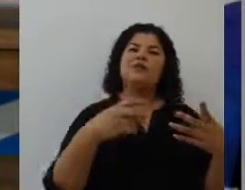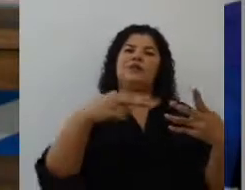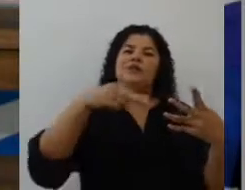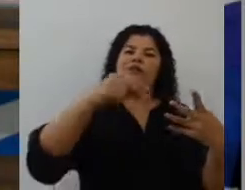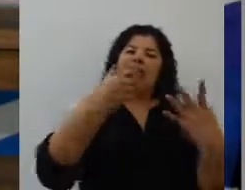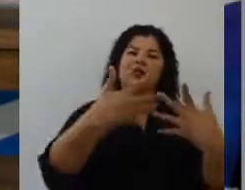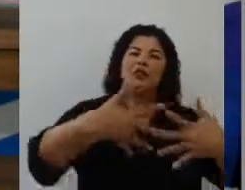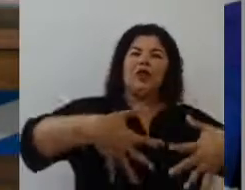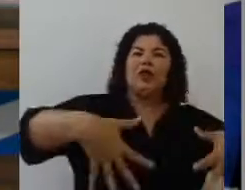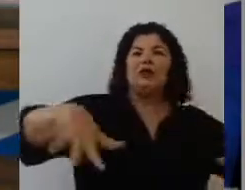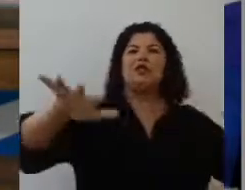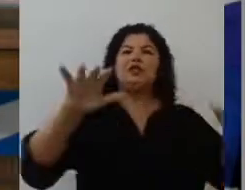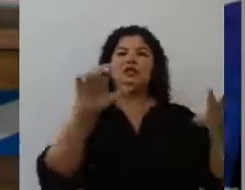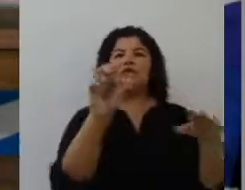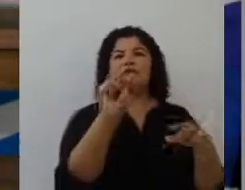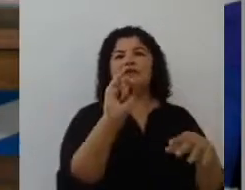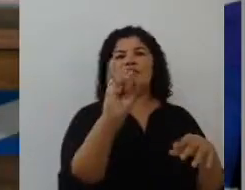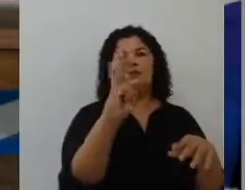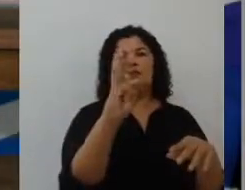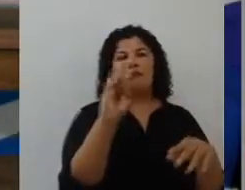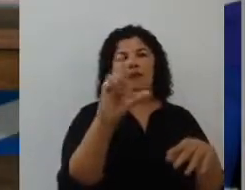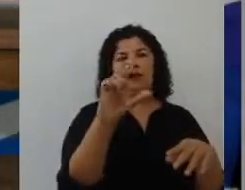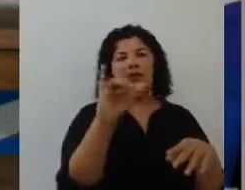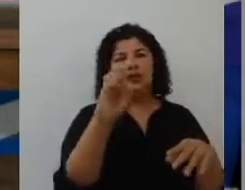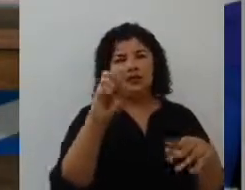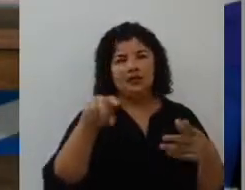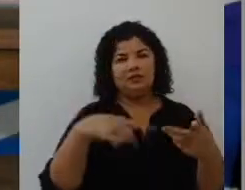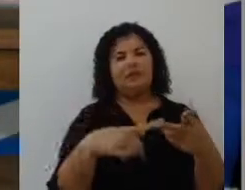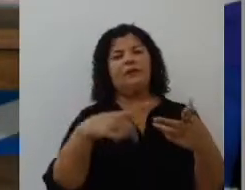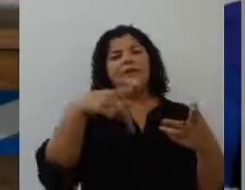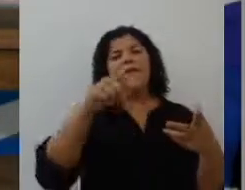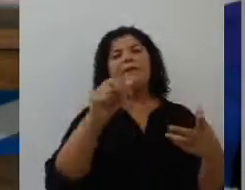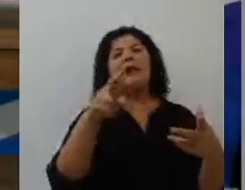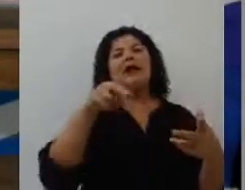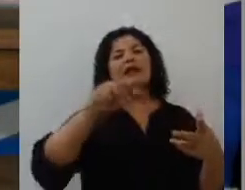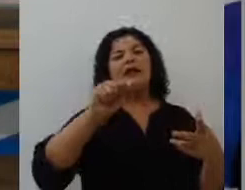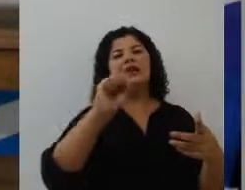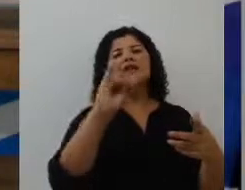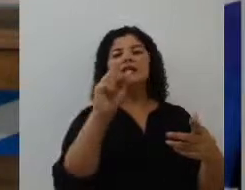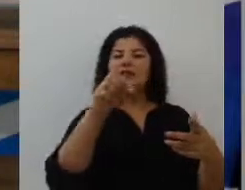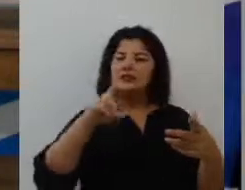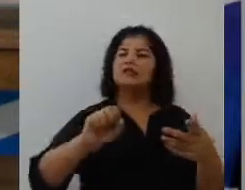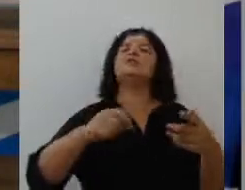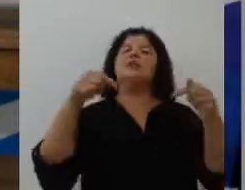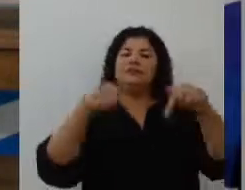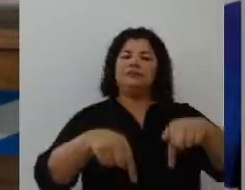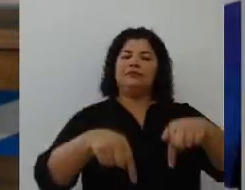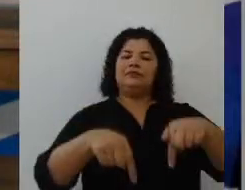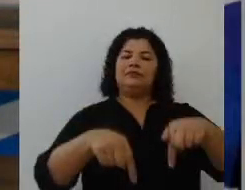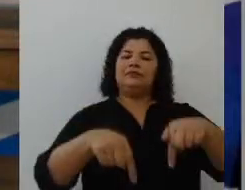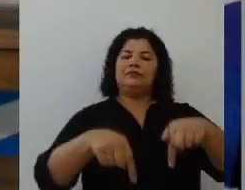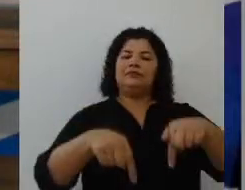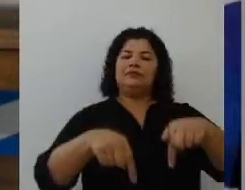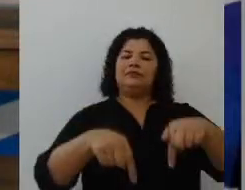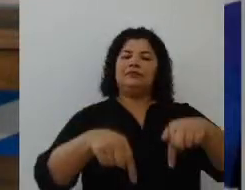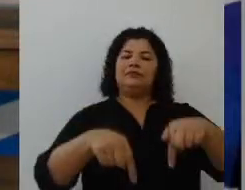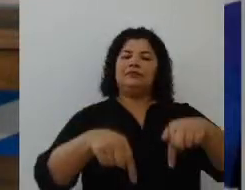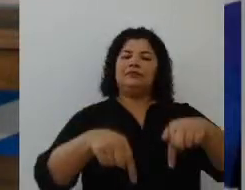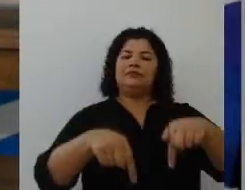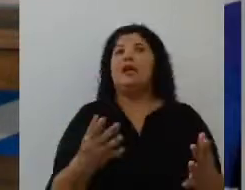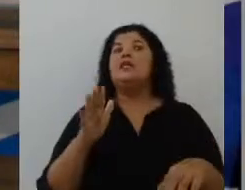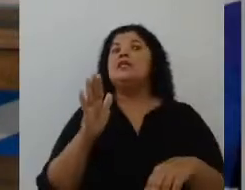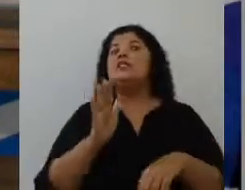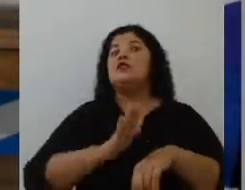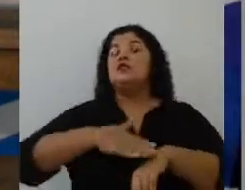tenho a era nacional. Beleza até aí? Tranquilo? E aí a gente vai falar do romantismo no Brasil. Gente, se teve uma coisa